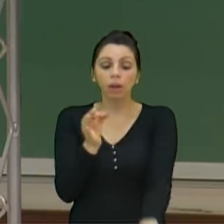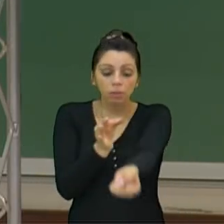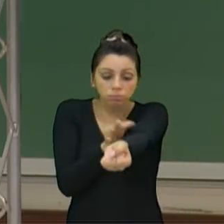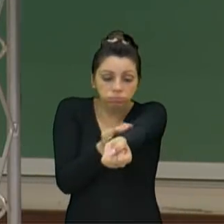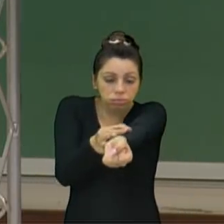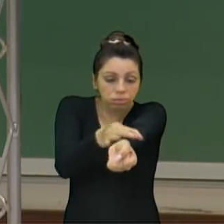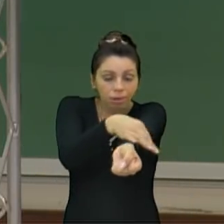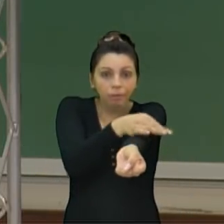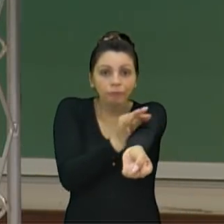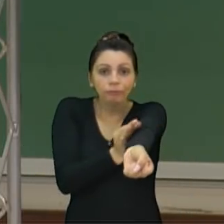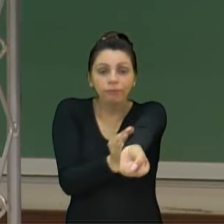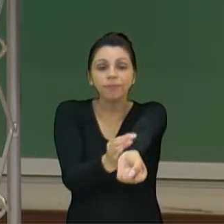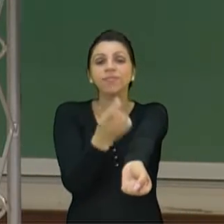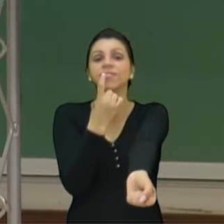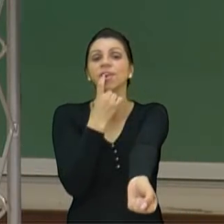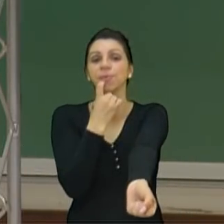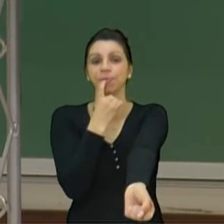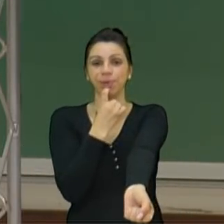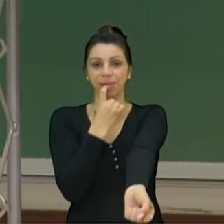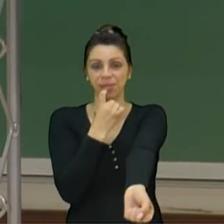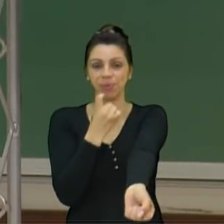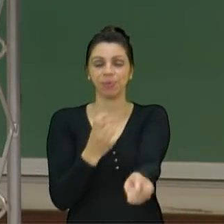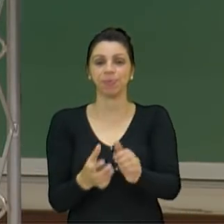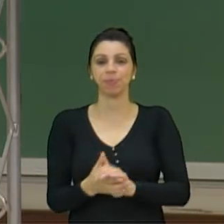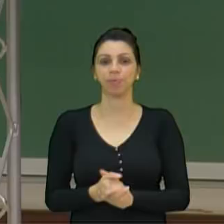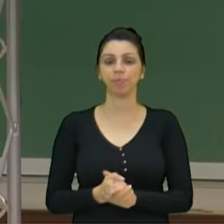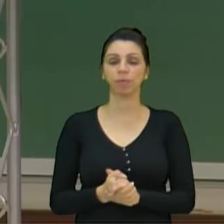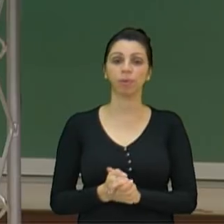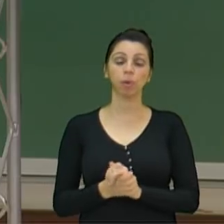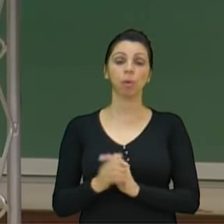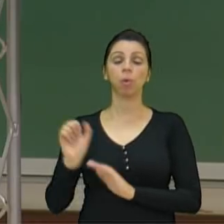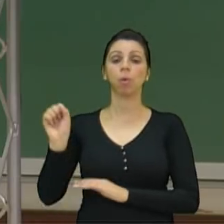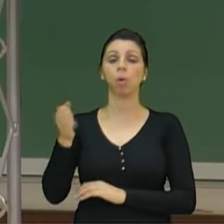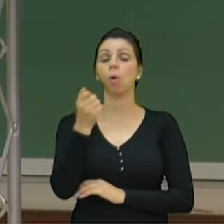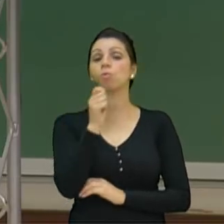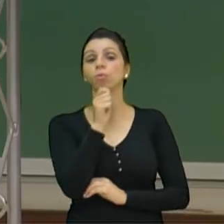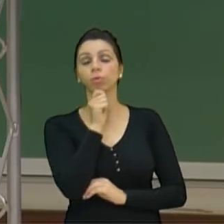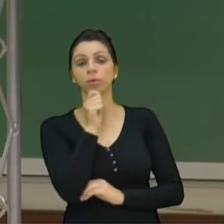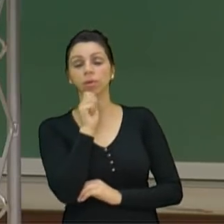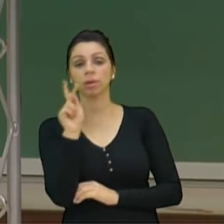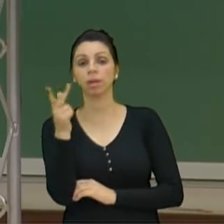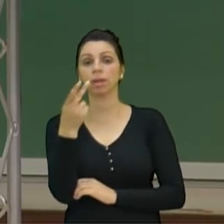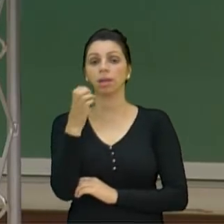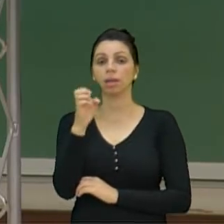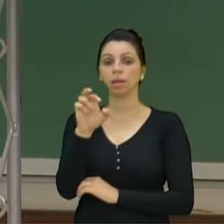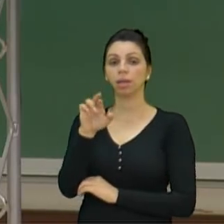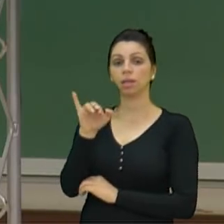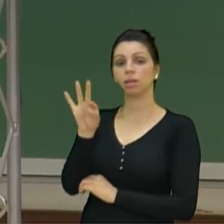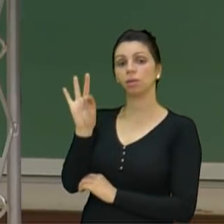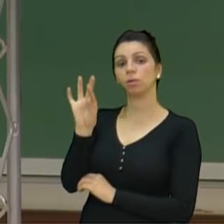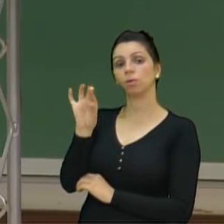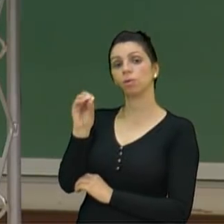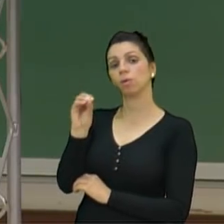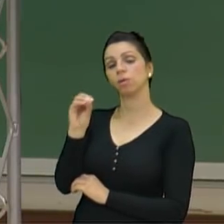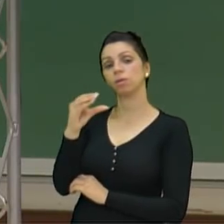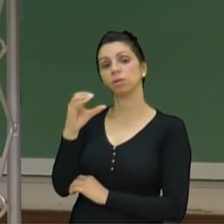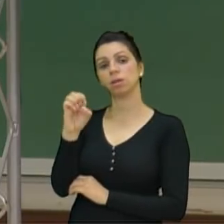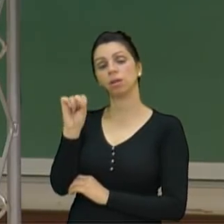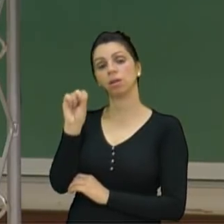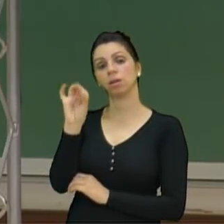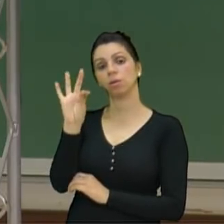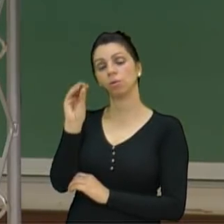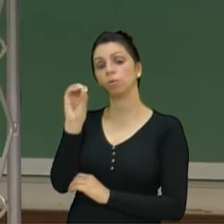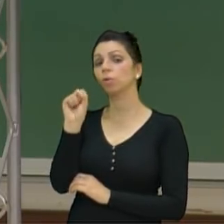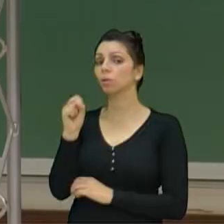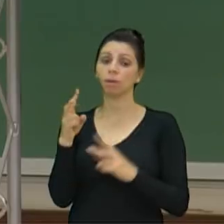chamar de hemácia, de glóbulo vermelho ou ainda de eritrócito. Também é a mesma coisa.